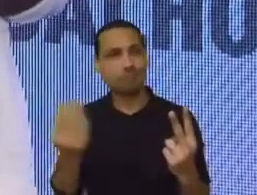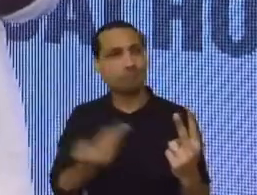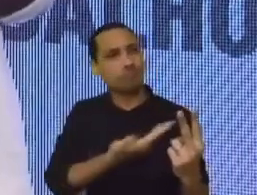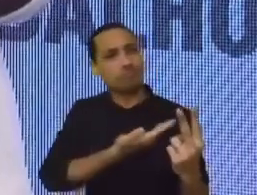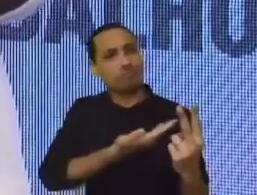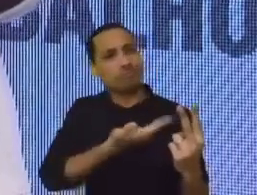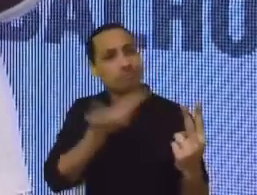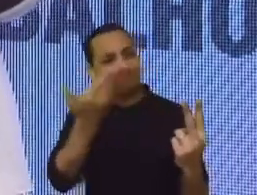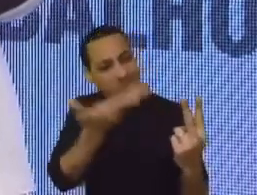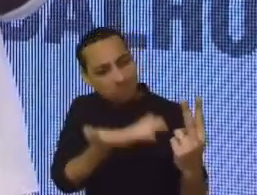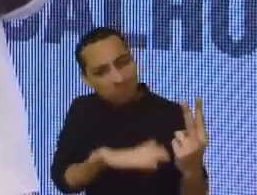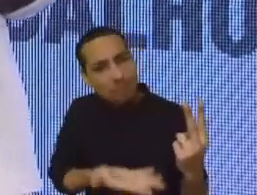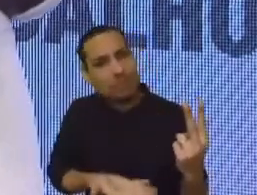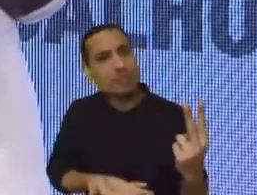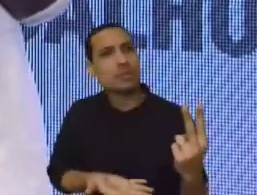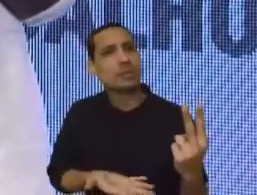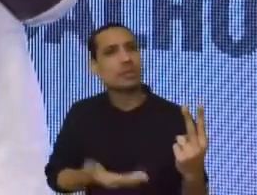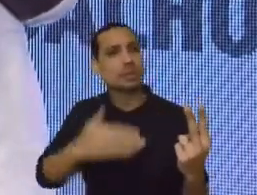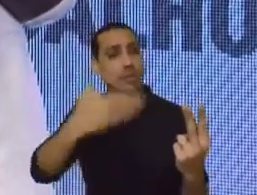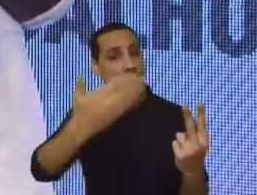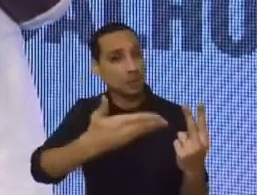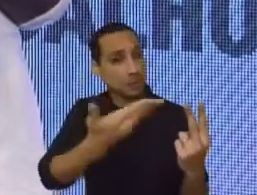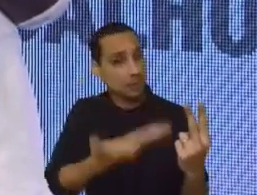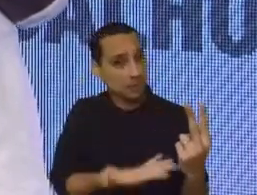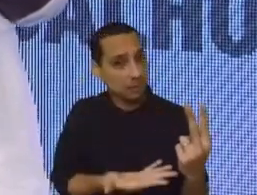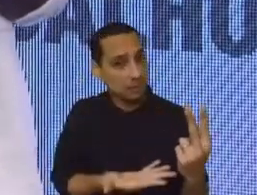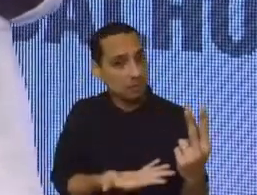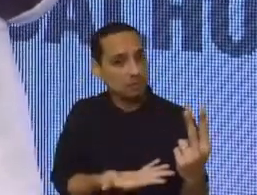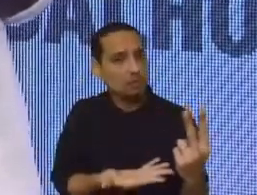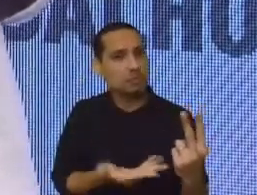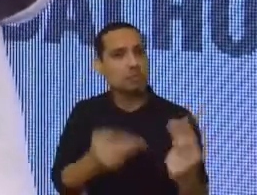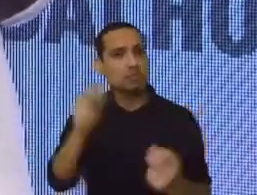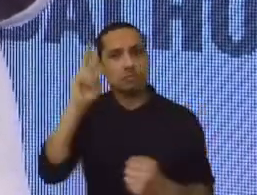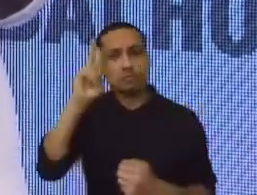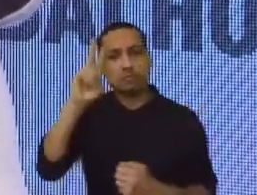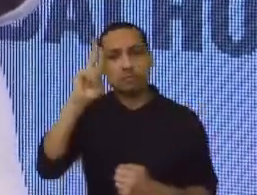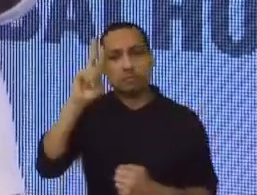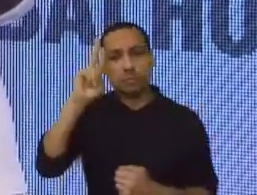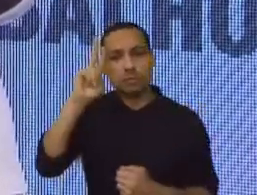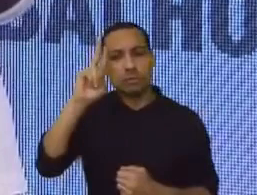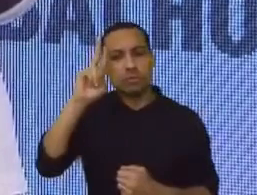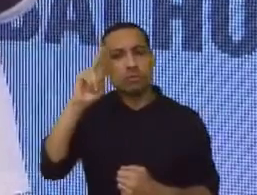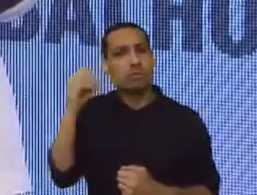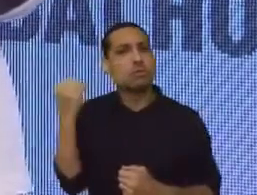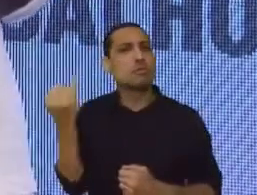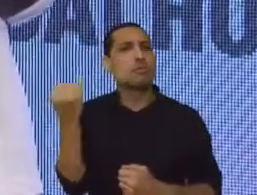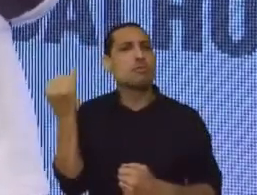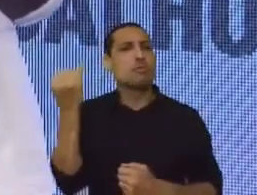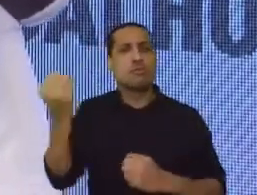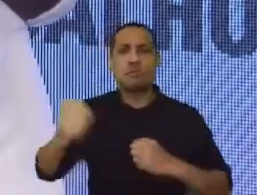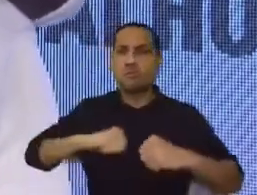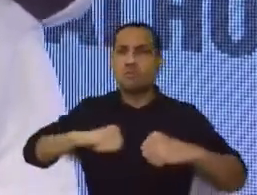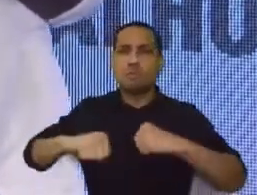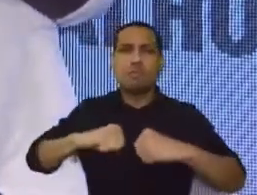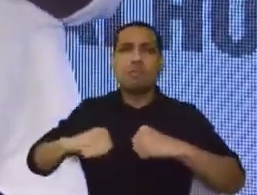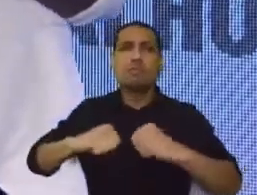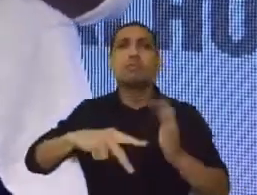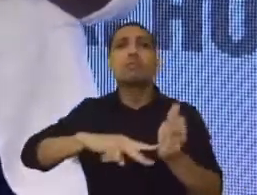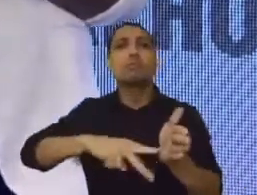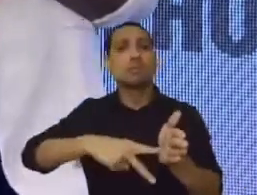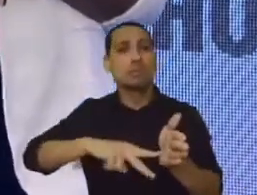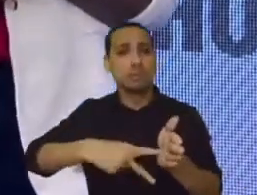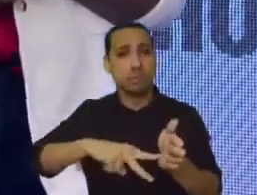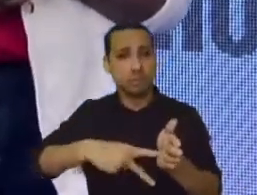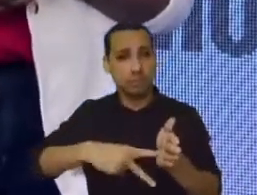e história no movimento sindical, deixaram um legado imprescindível para as próximas gerações de cutistas. Denominamos a plenária,